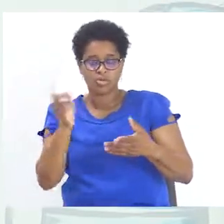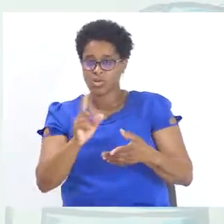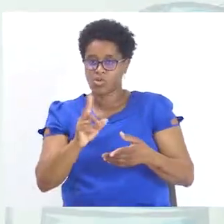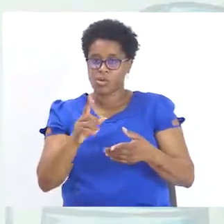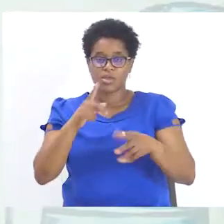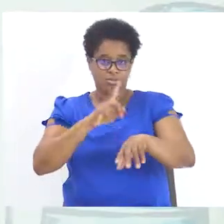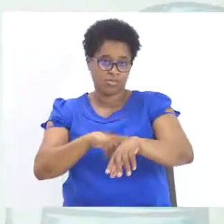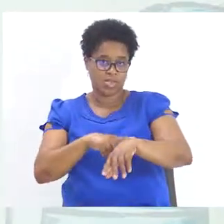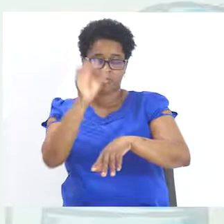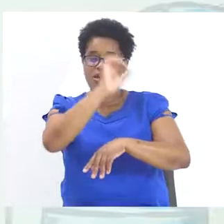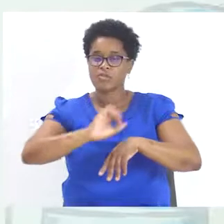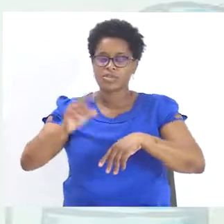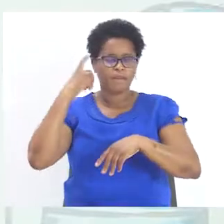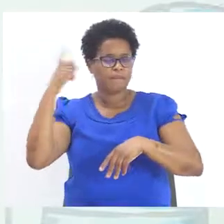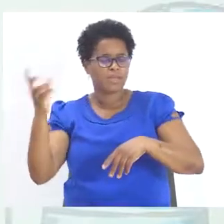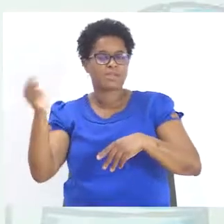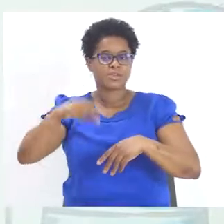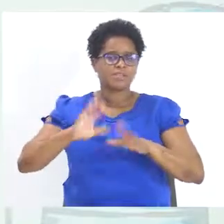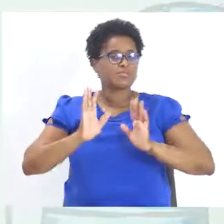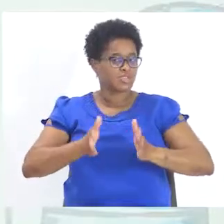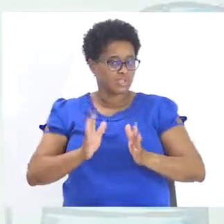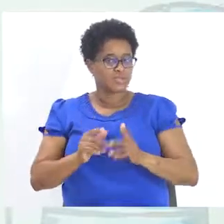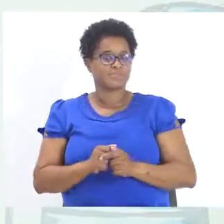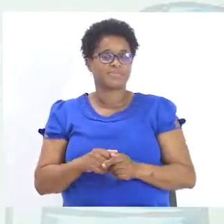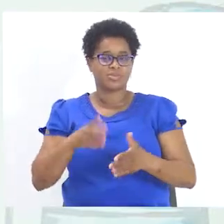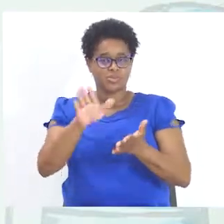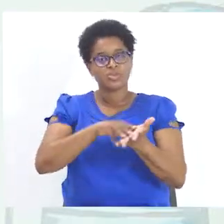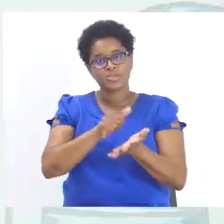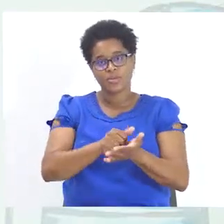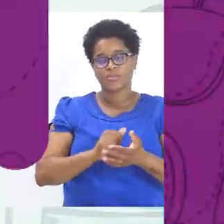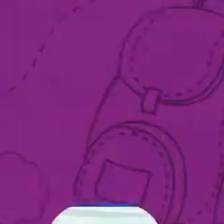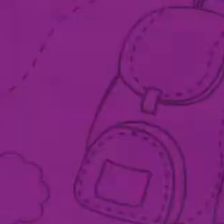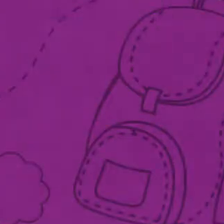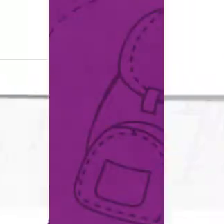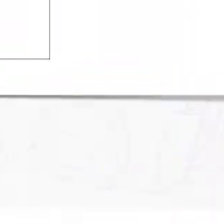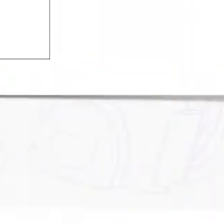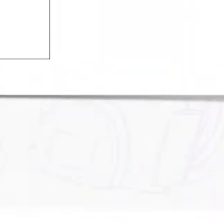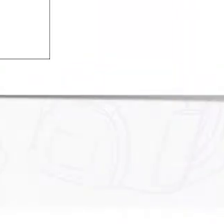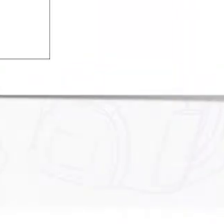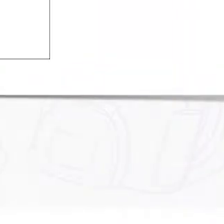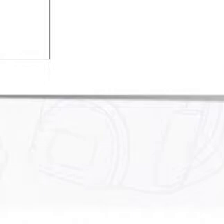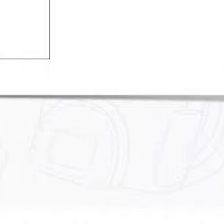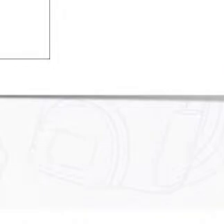vocês pensarem. Regressamos brevemente com a correção.